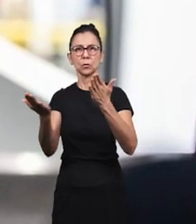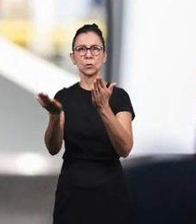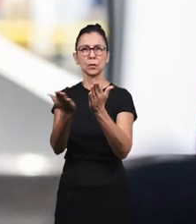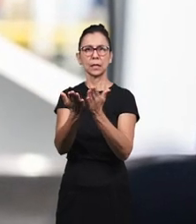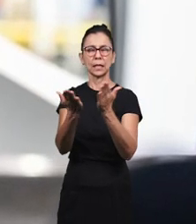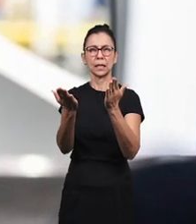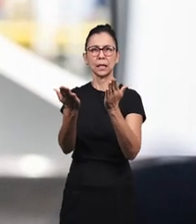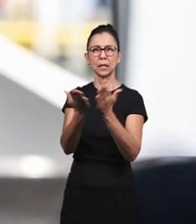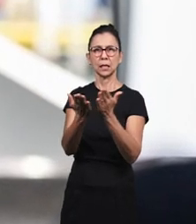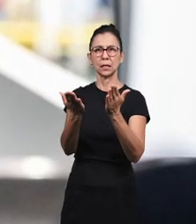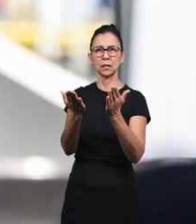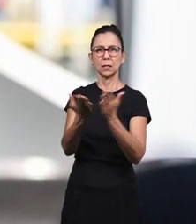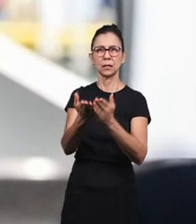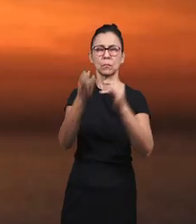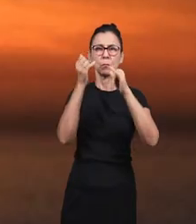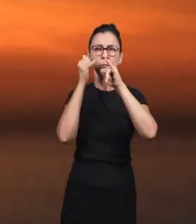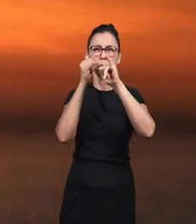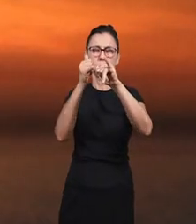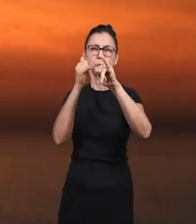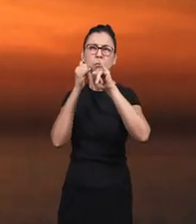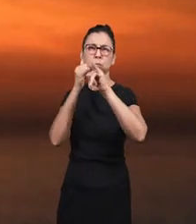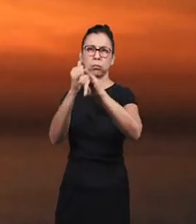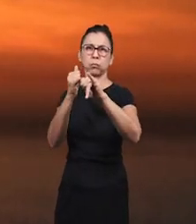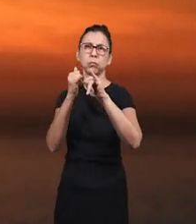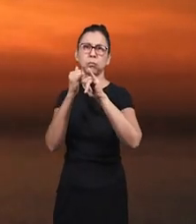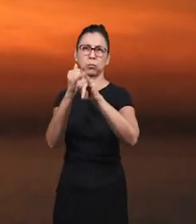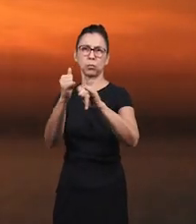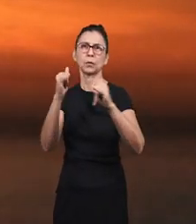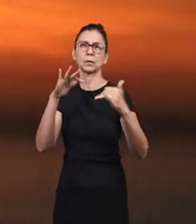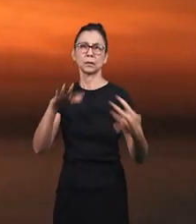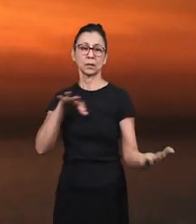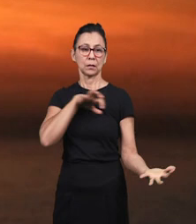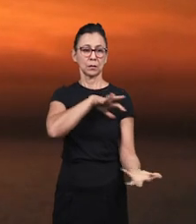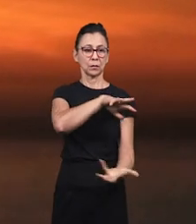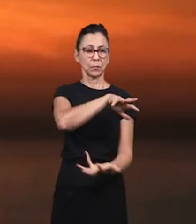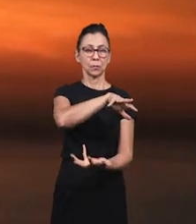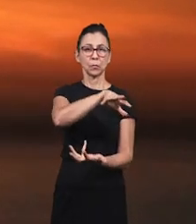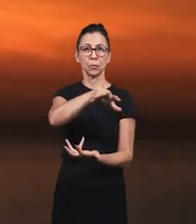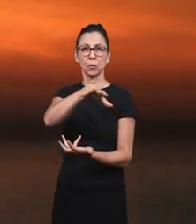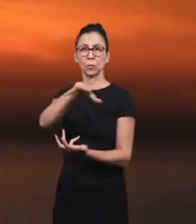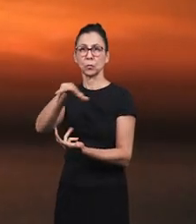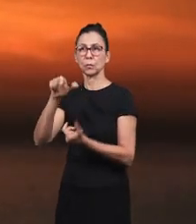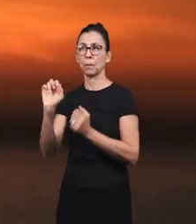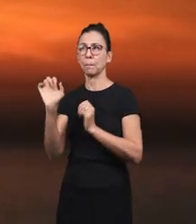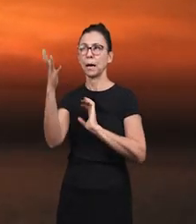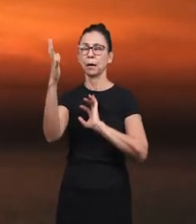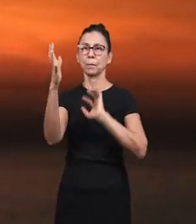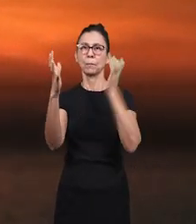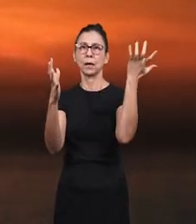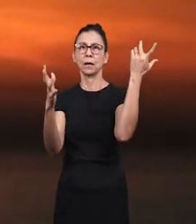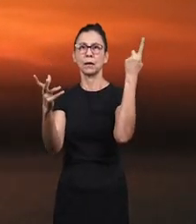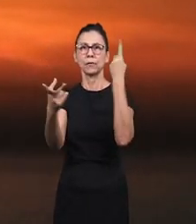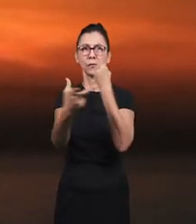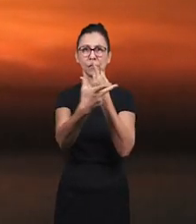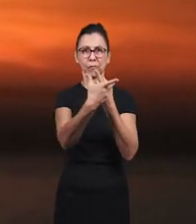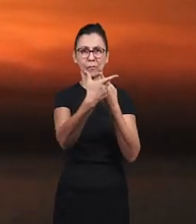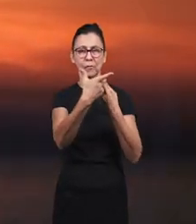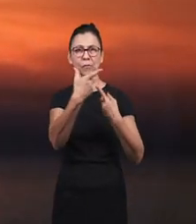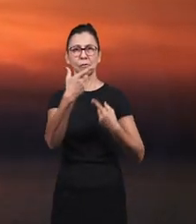a batalha já soou, Cristo à frente do seu povo, multidões já conquistou.